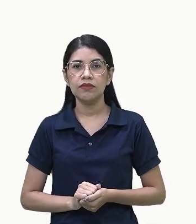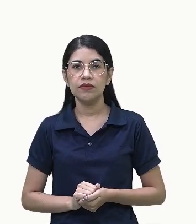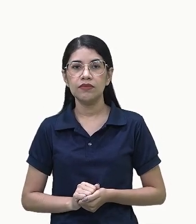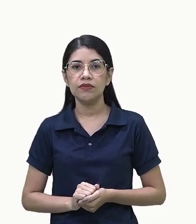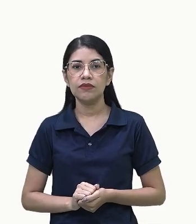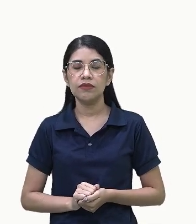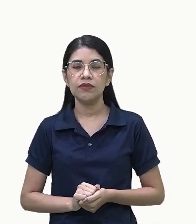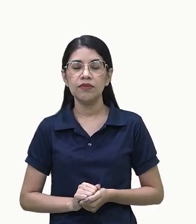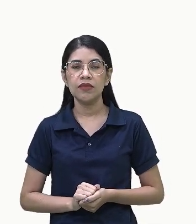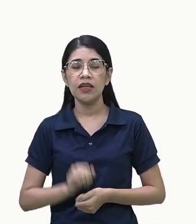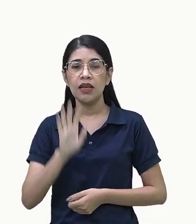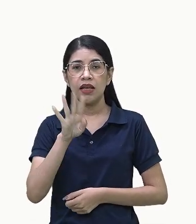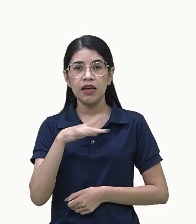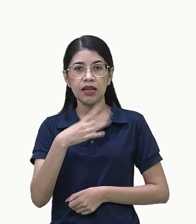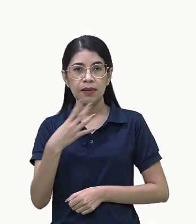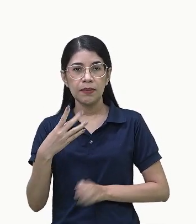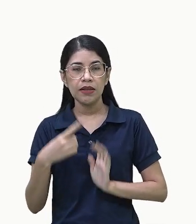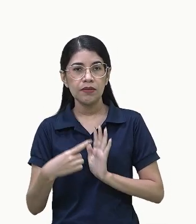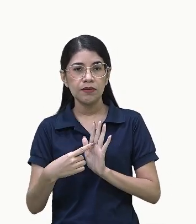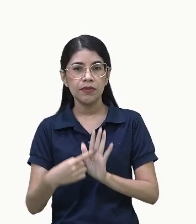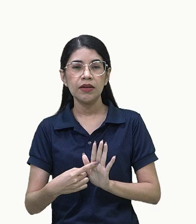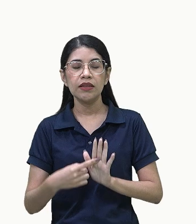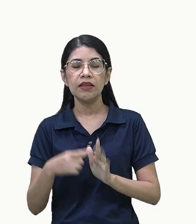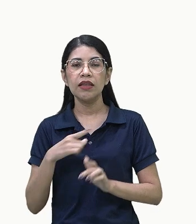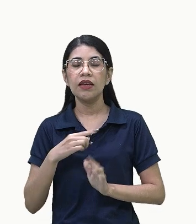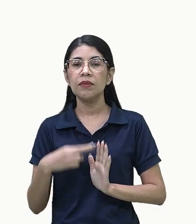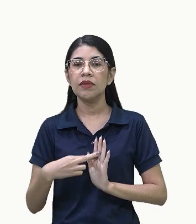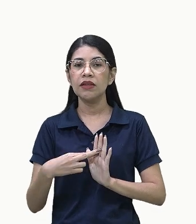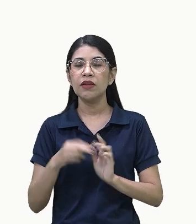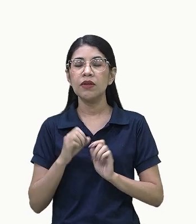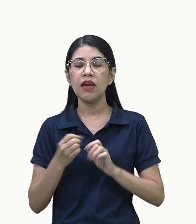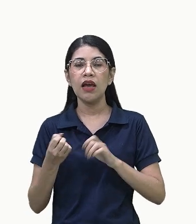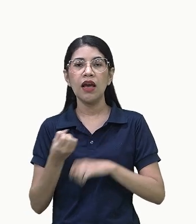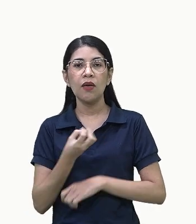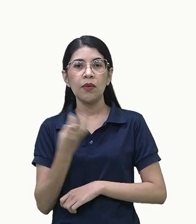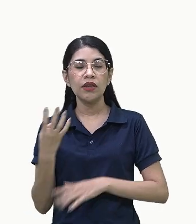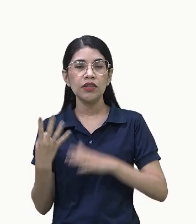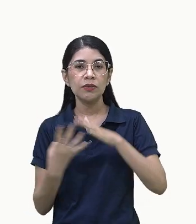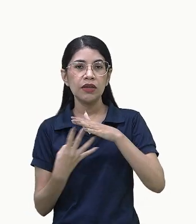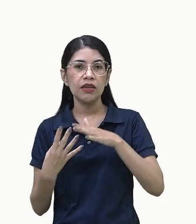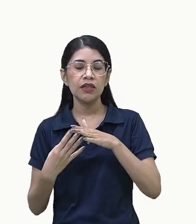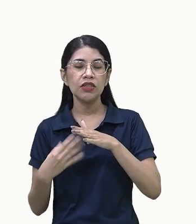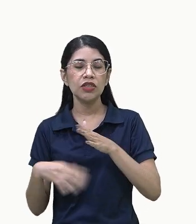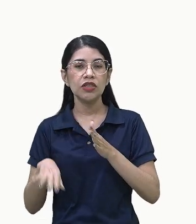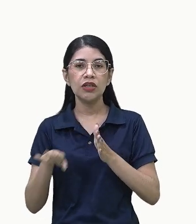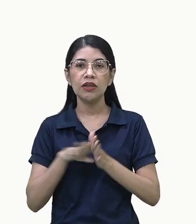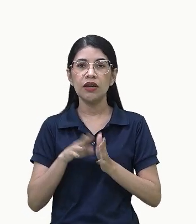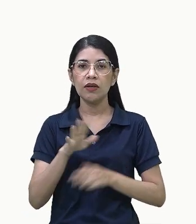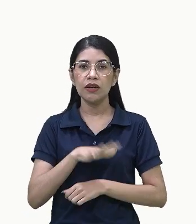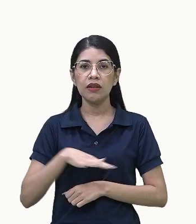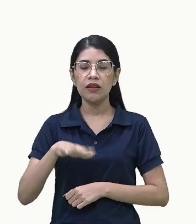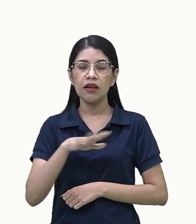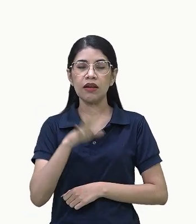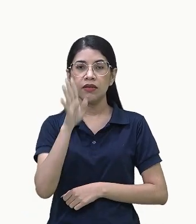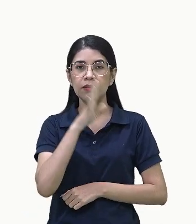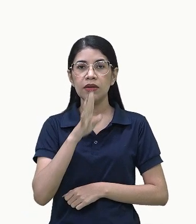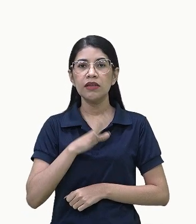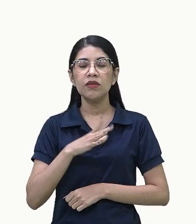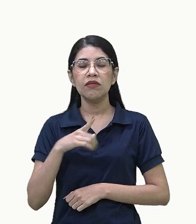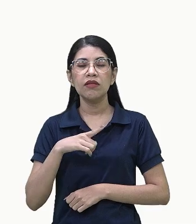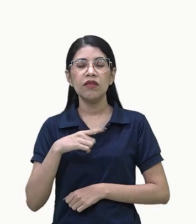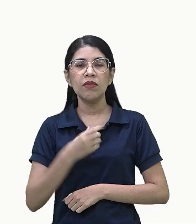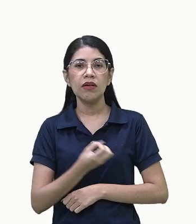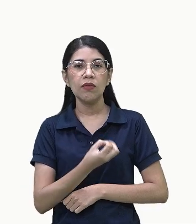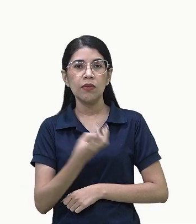Na tabela a seguir, temos representados os imigrantes que chegaram ao Brasil, numa nova onda de chegada de estrangeiros ao